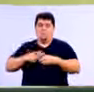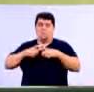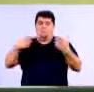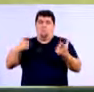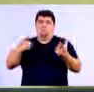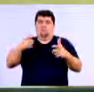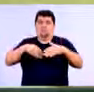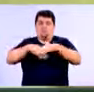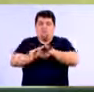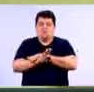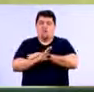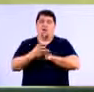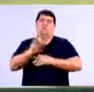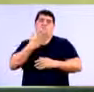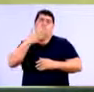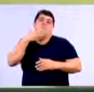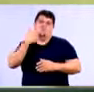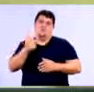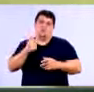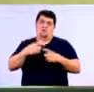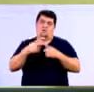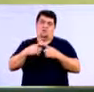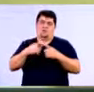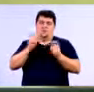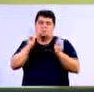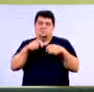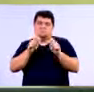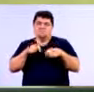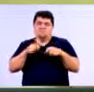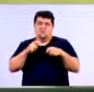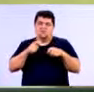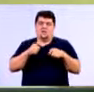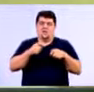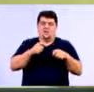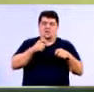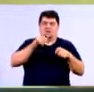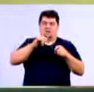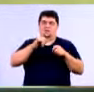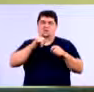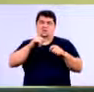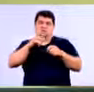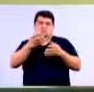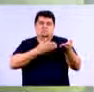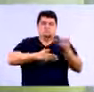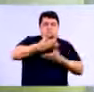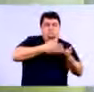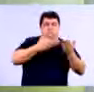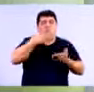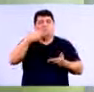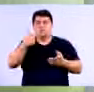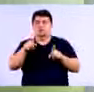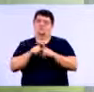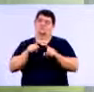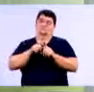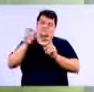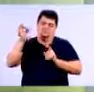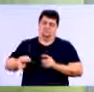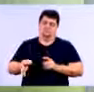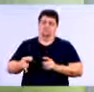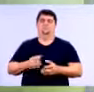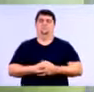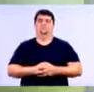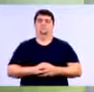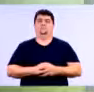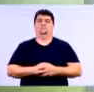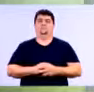para investir, né? Se tem mais dinheiro para investir, você vai conseguir, então, uma oportunidade de negócio melhor. É isso, professor? Excelente, professora. É